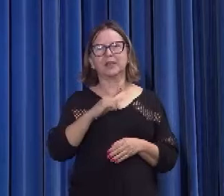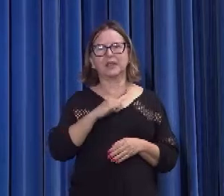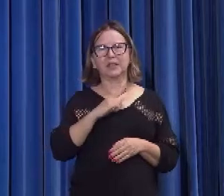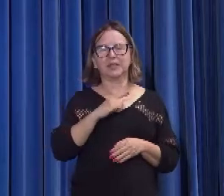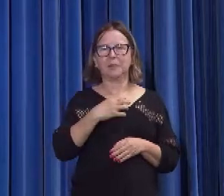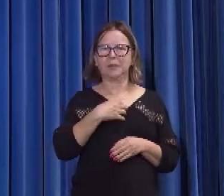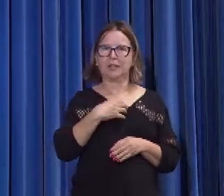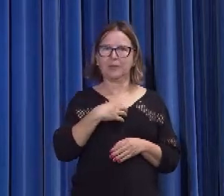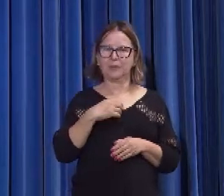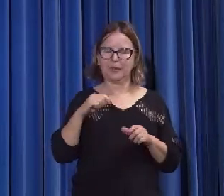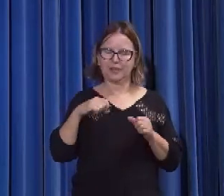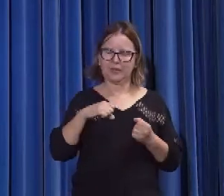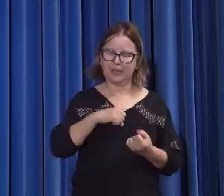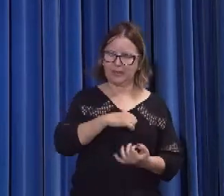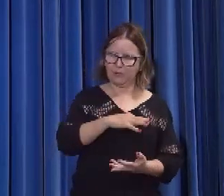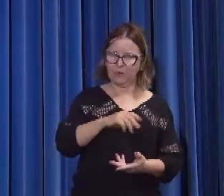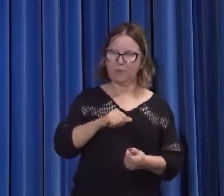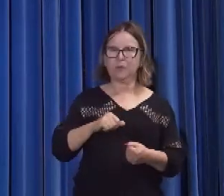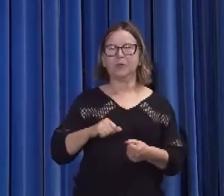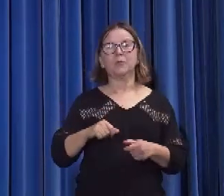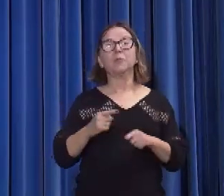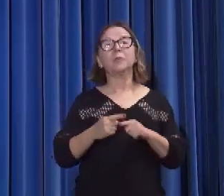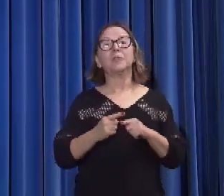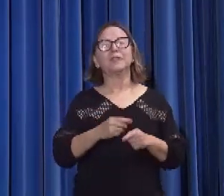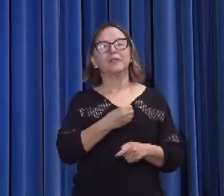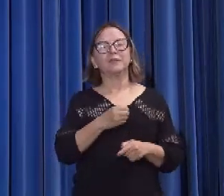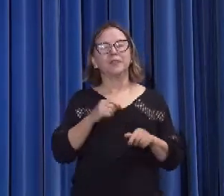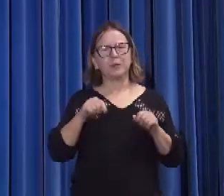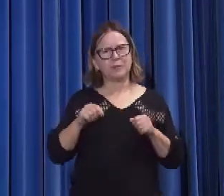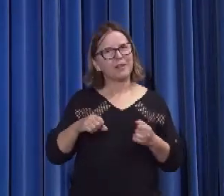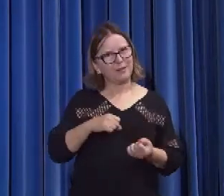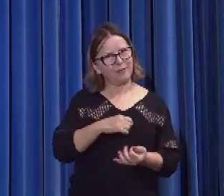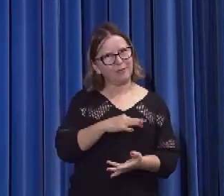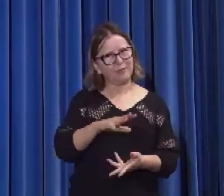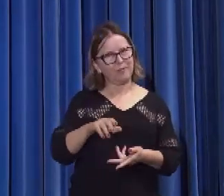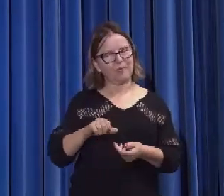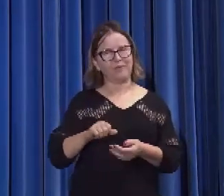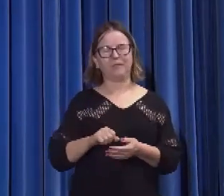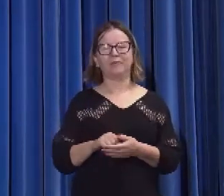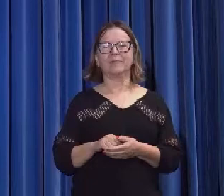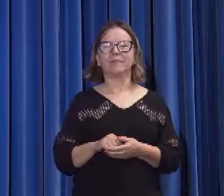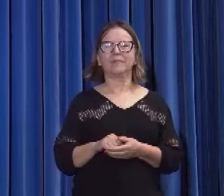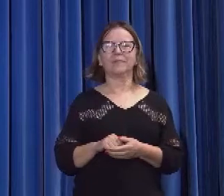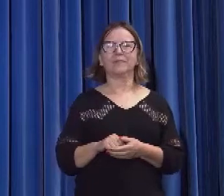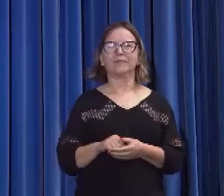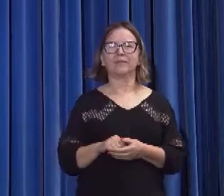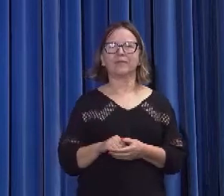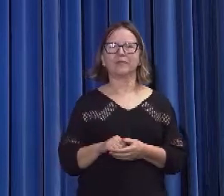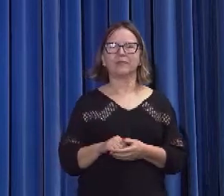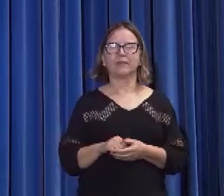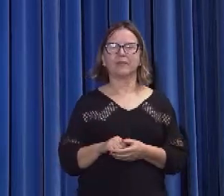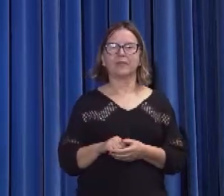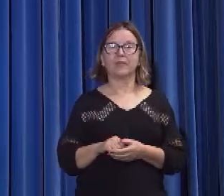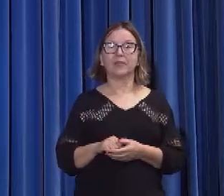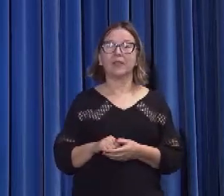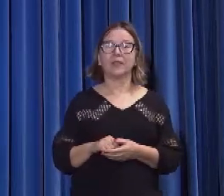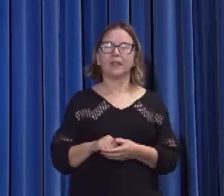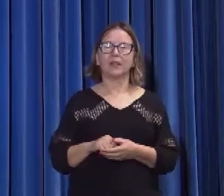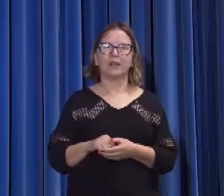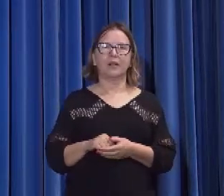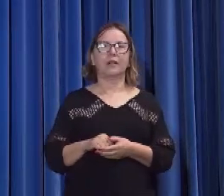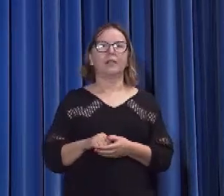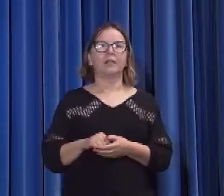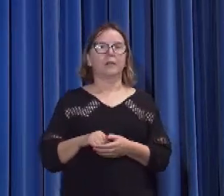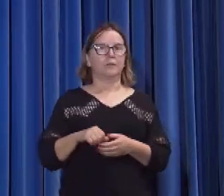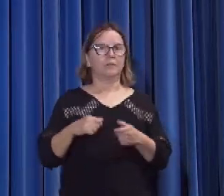mundo tenebroso. Porque eu posso dizer aqui, como nós lemos, buscar as coisas do alto. Mas Fernando, nós